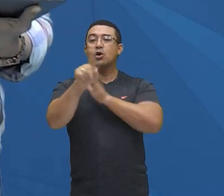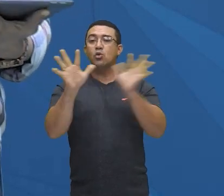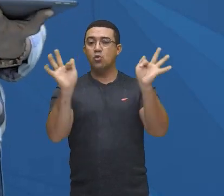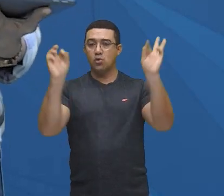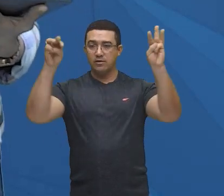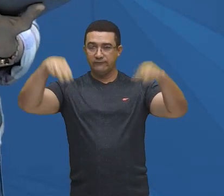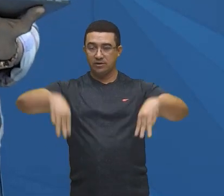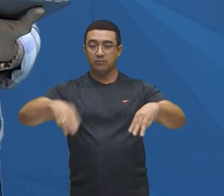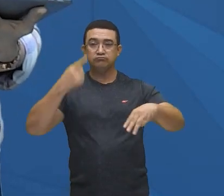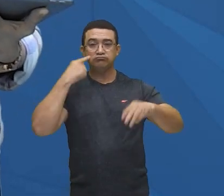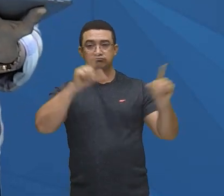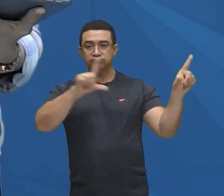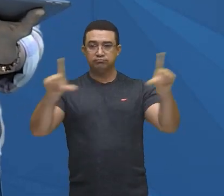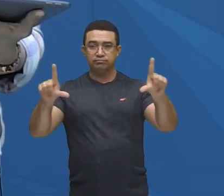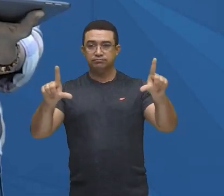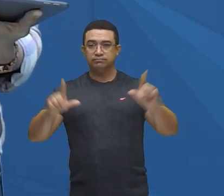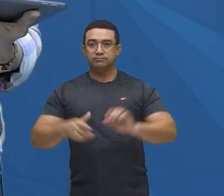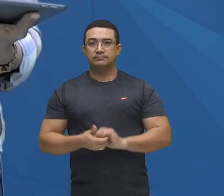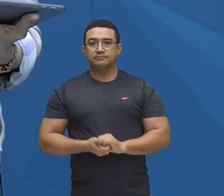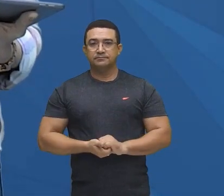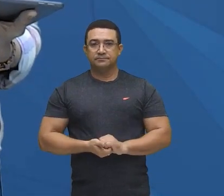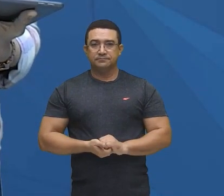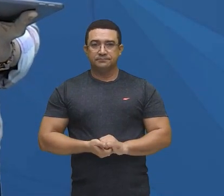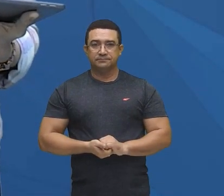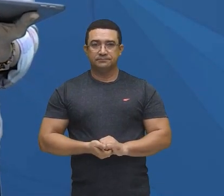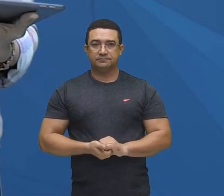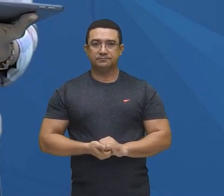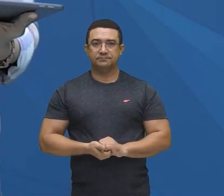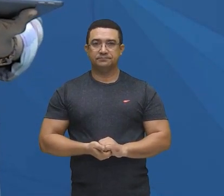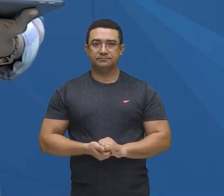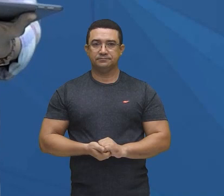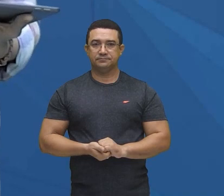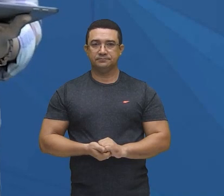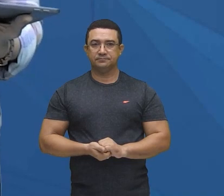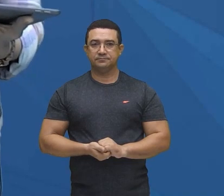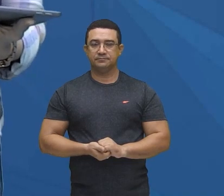nosso gabarito, diretora? Vamos lá.